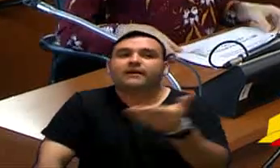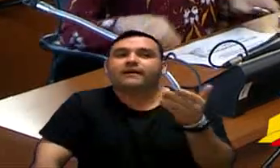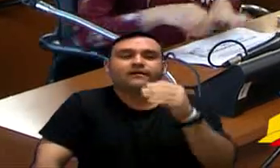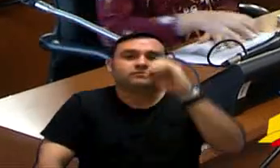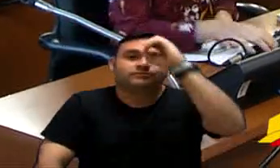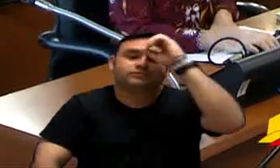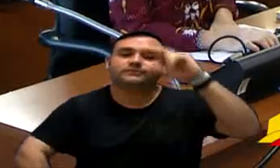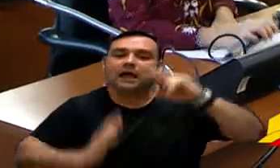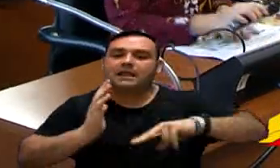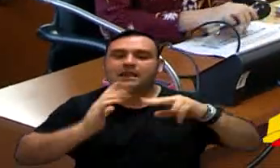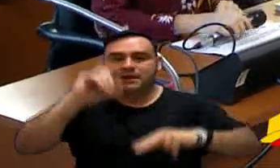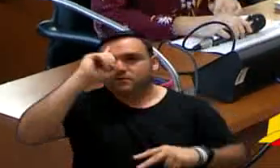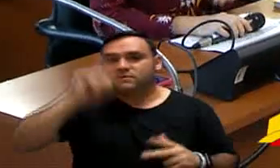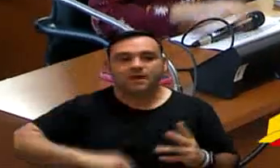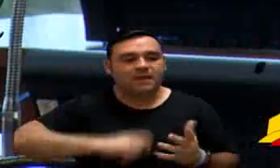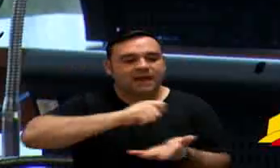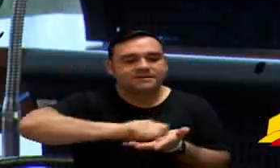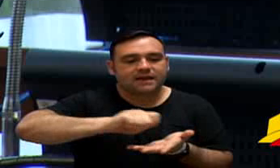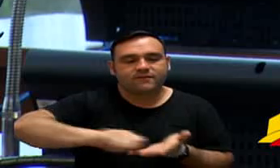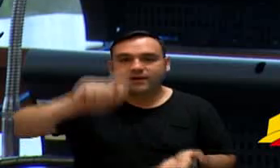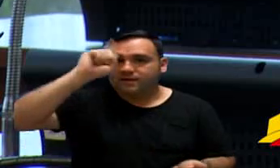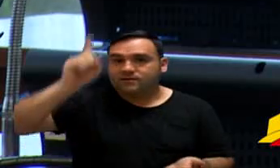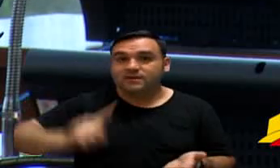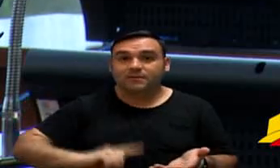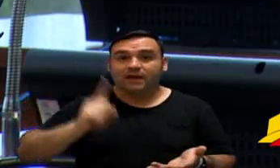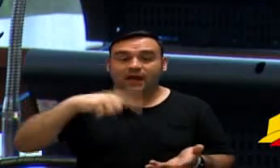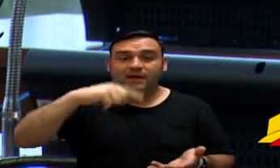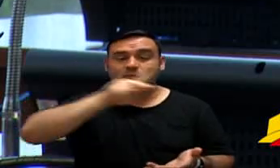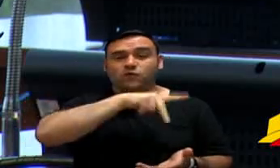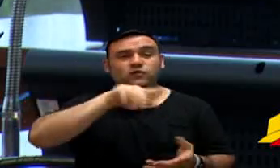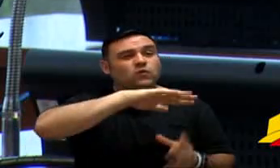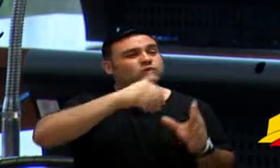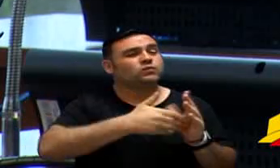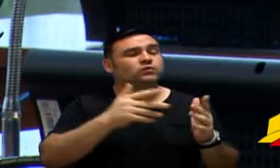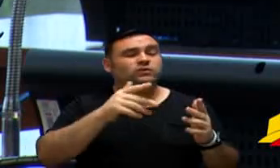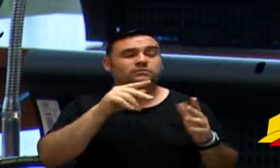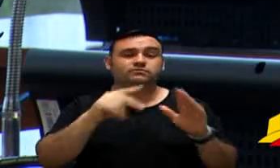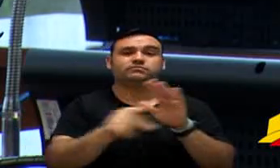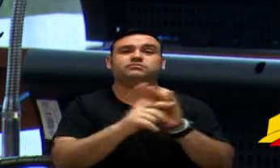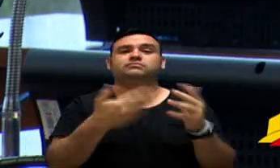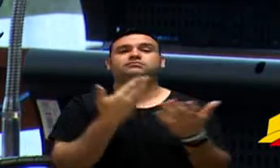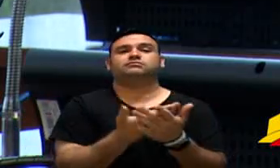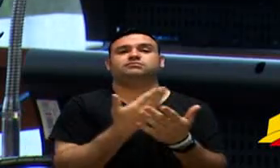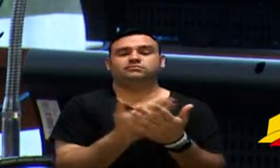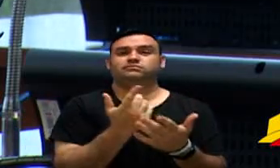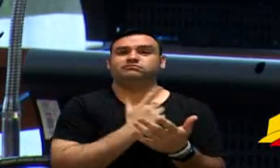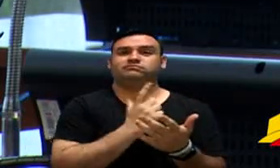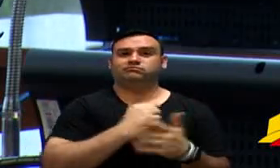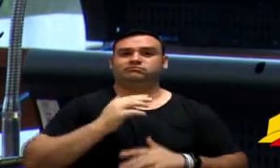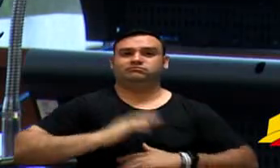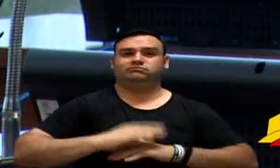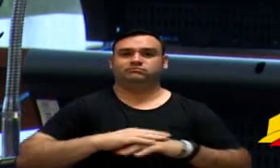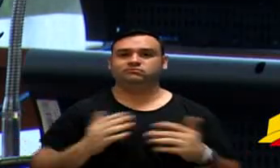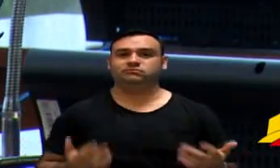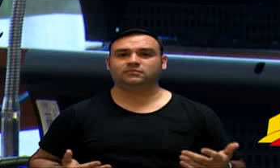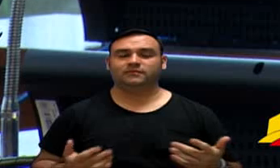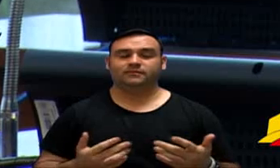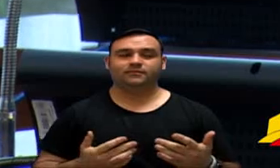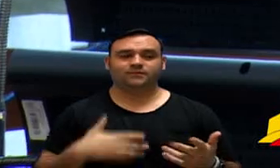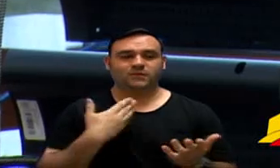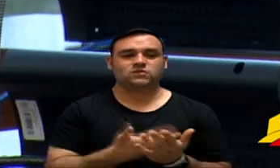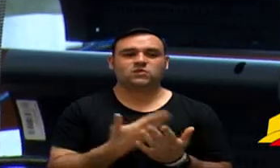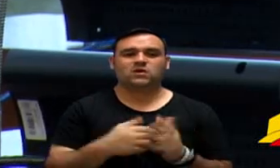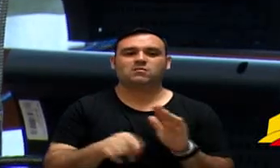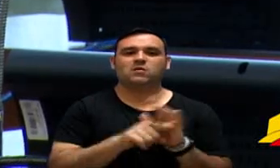sem saber ler e escrever. Essa é uma pontuação que os professores da própria rede municipal estão fazendo nas escolas